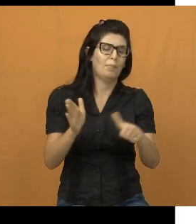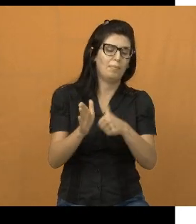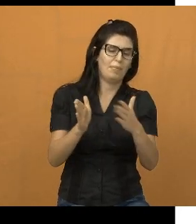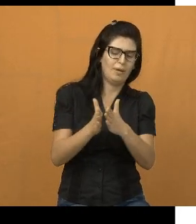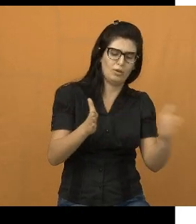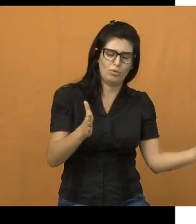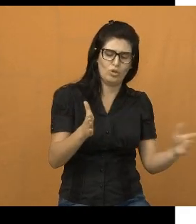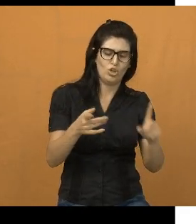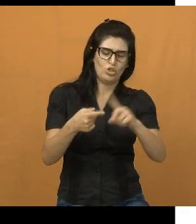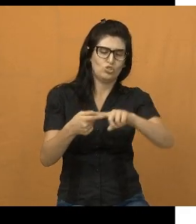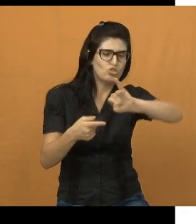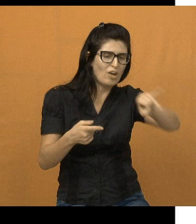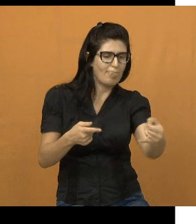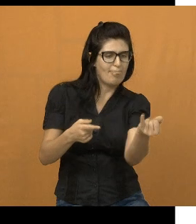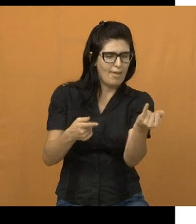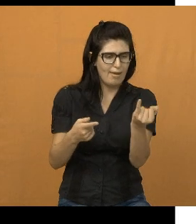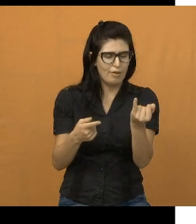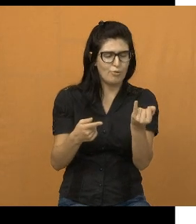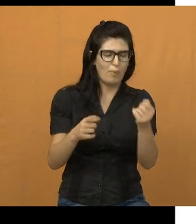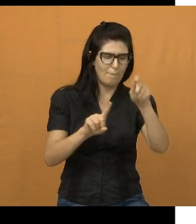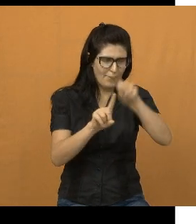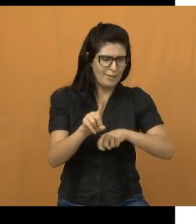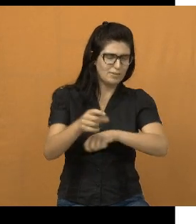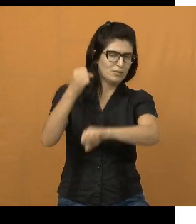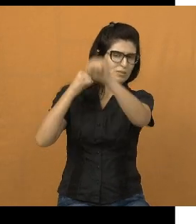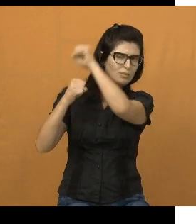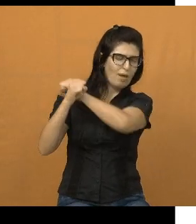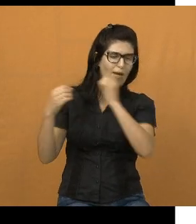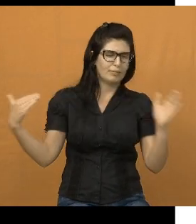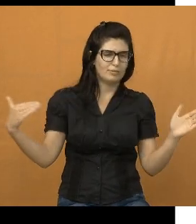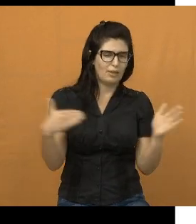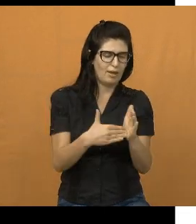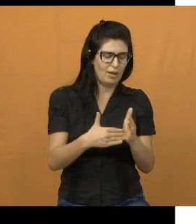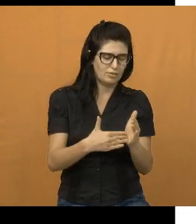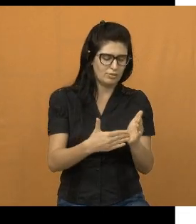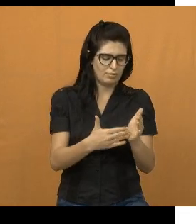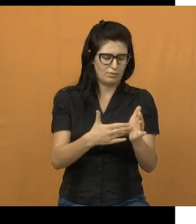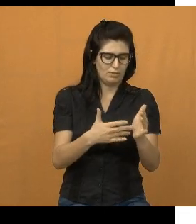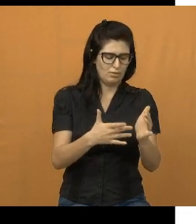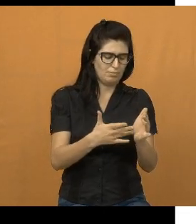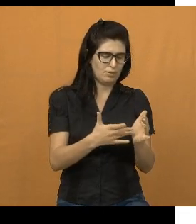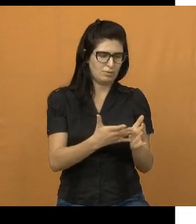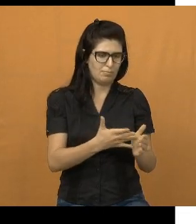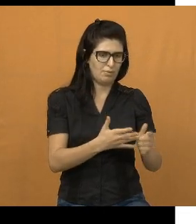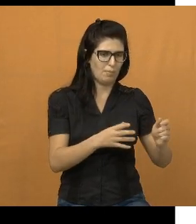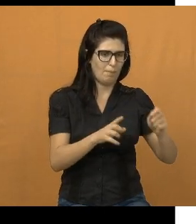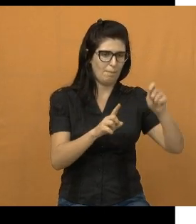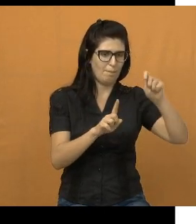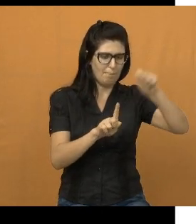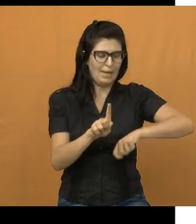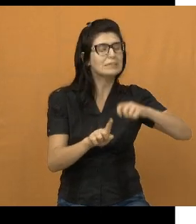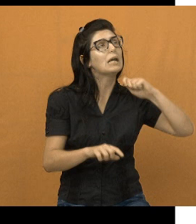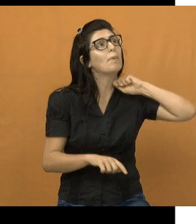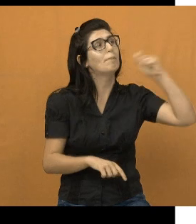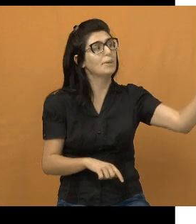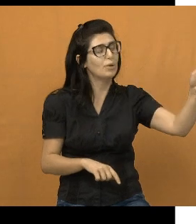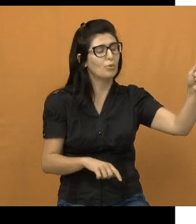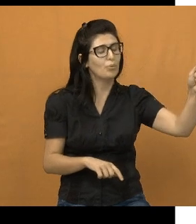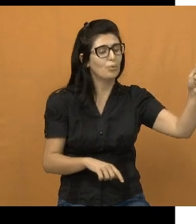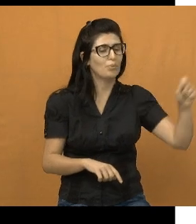número bem reduzido. Nós pegamos o laboratório com bastante,